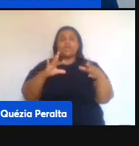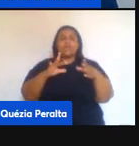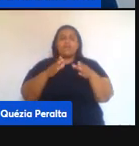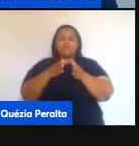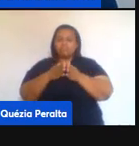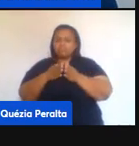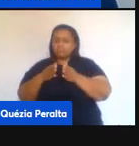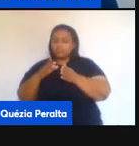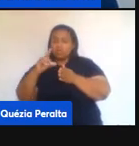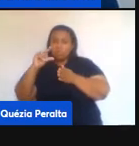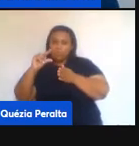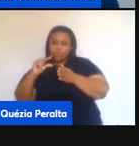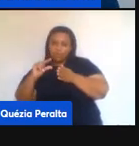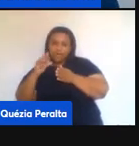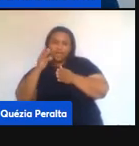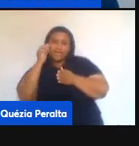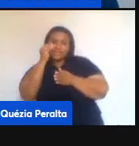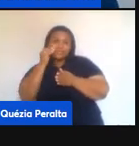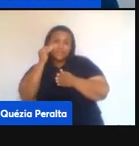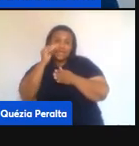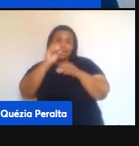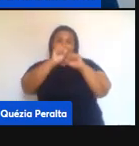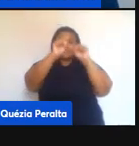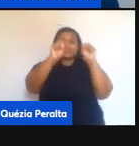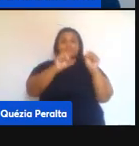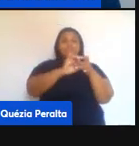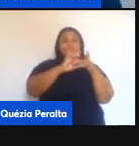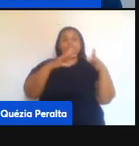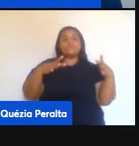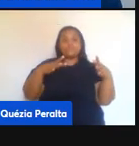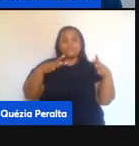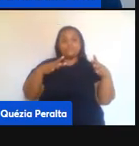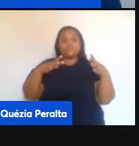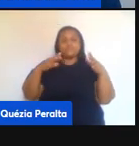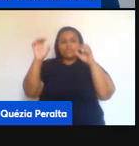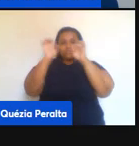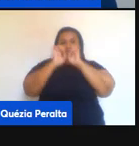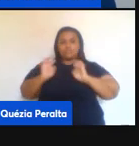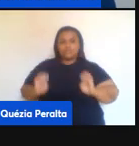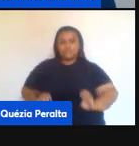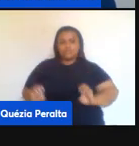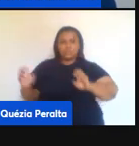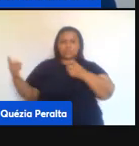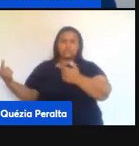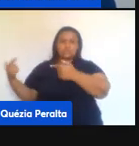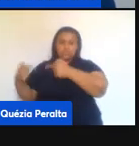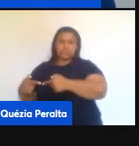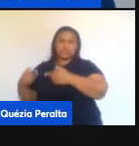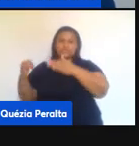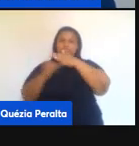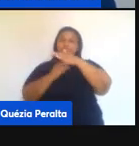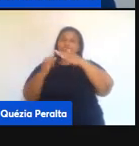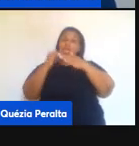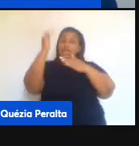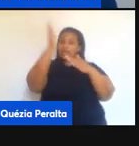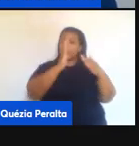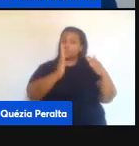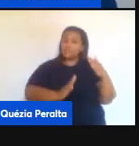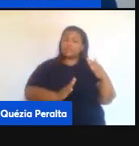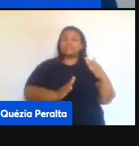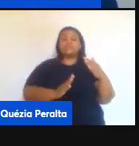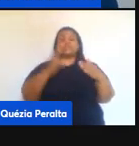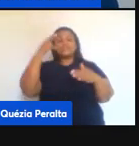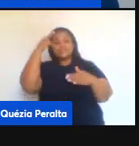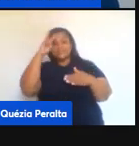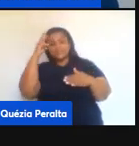democrática. Nós vimos de uma estrutura político-institucional no Brasil que historicamente